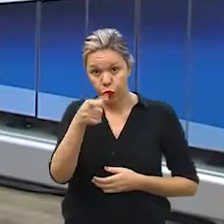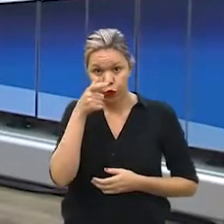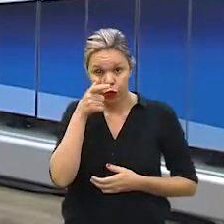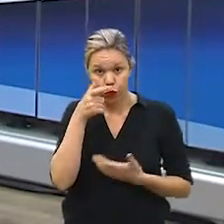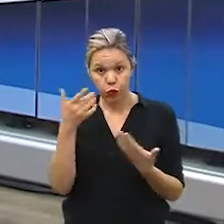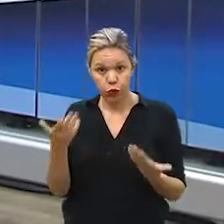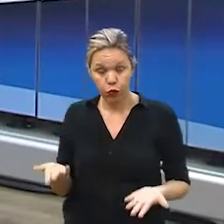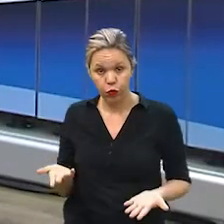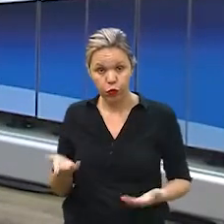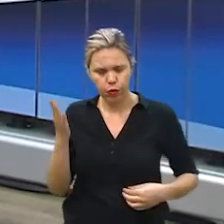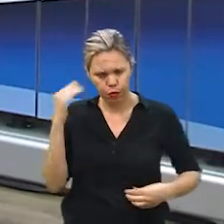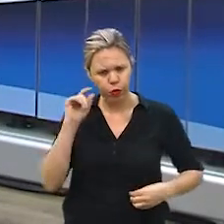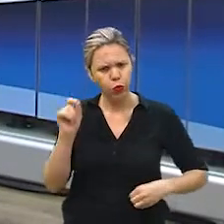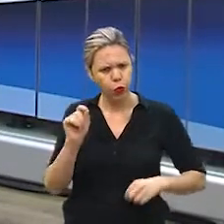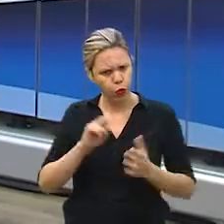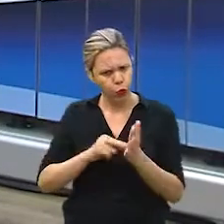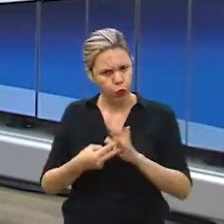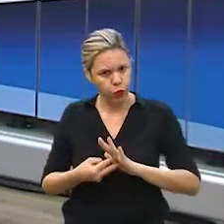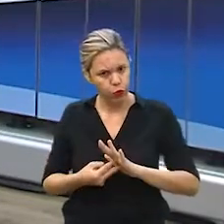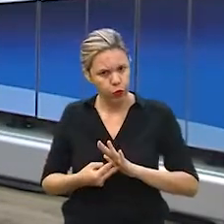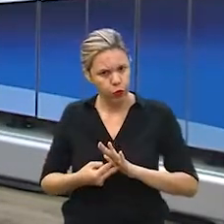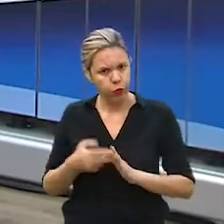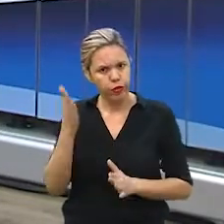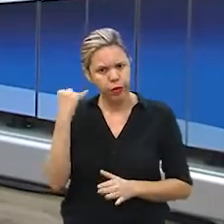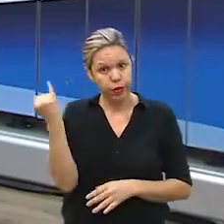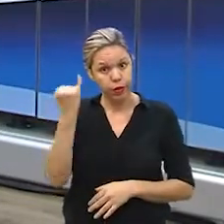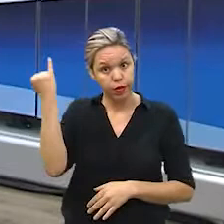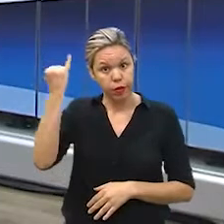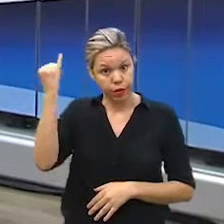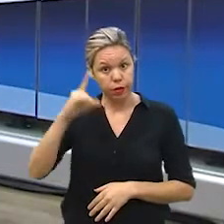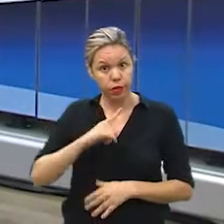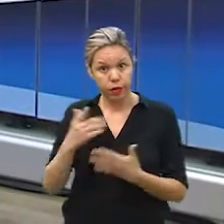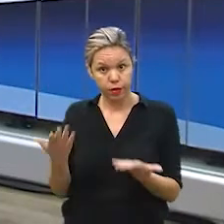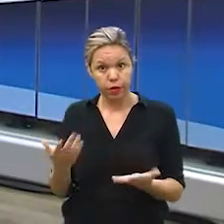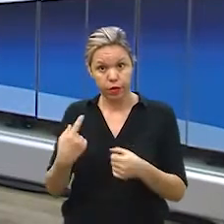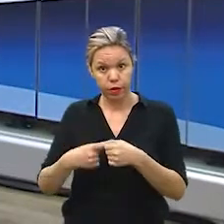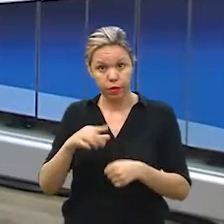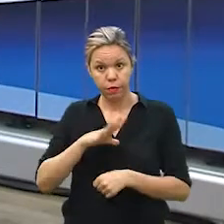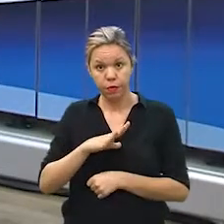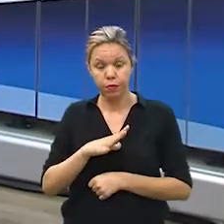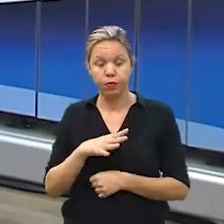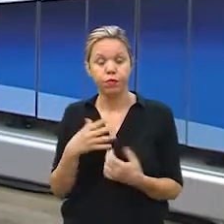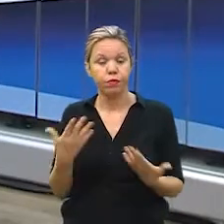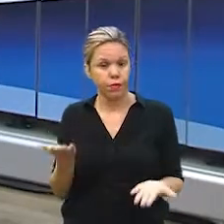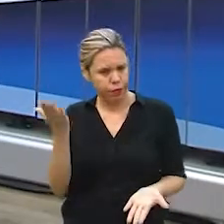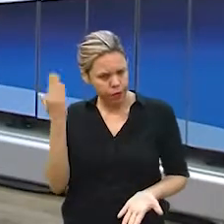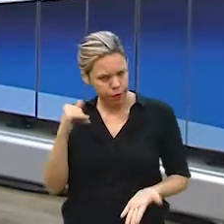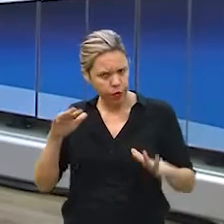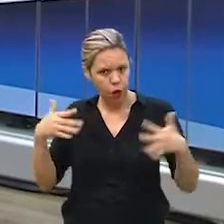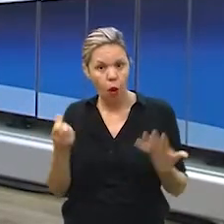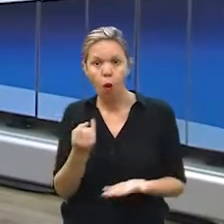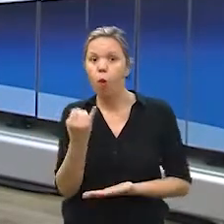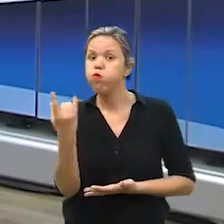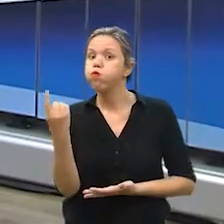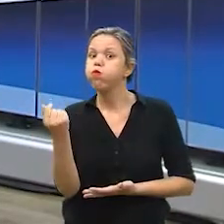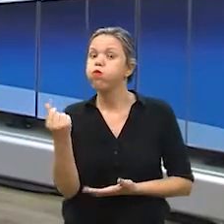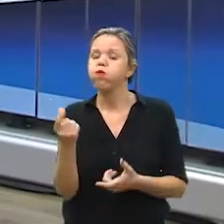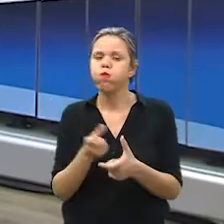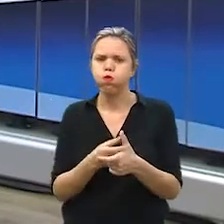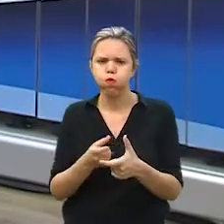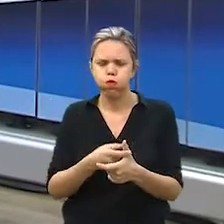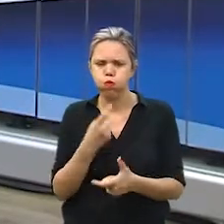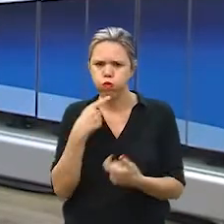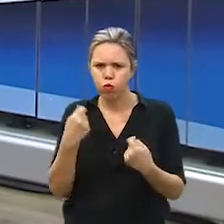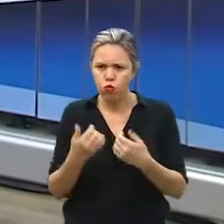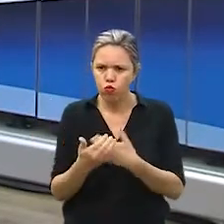nos assistindo sabe o que é? Sabe a importância que tem para o município? Sabe quanto de receita Campinas